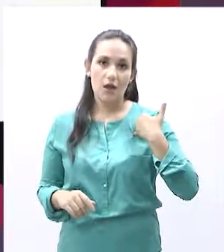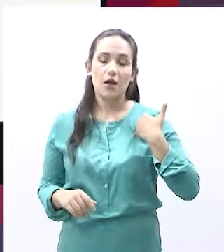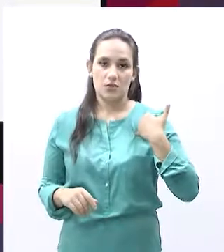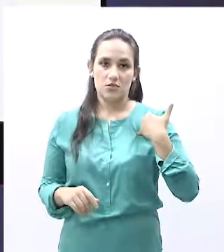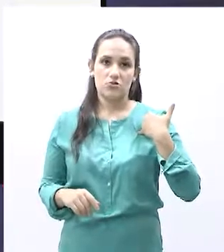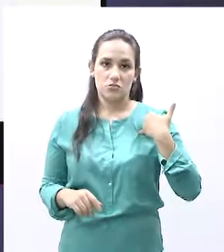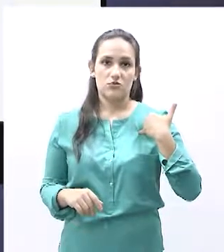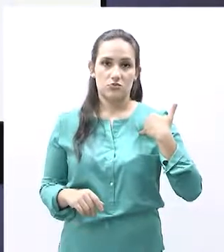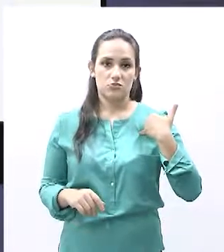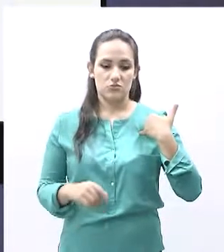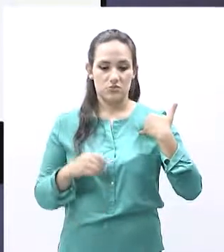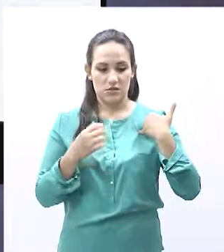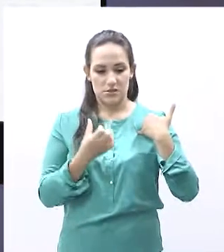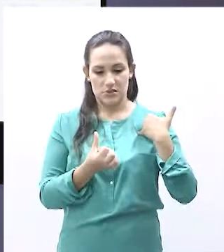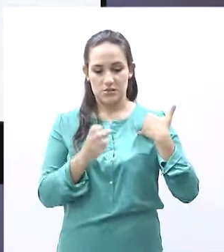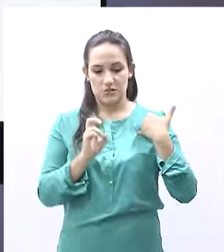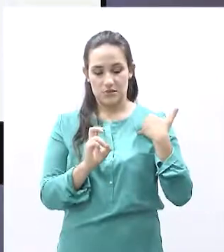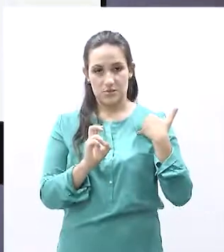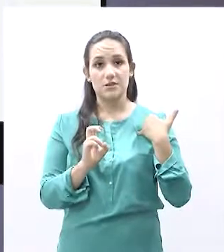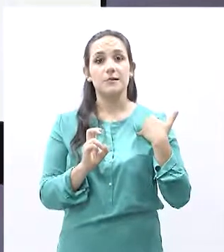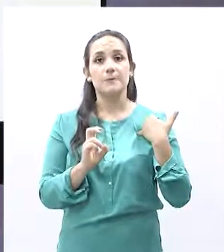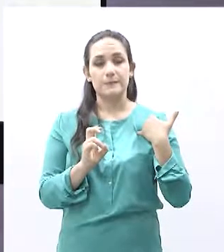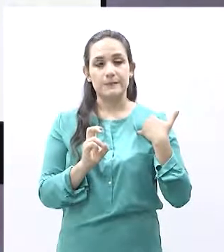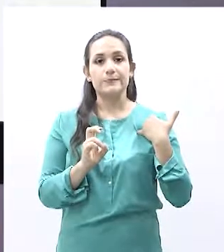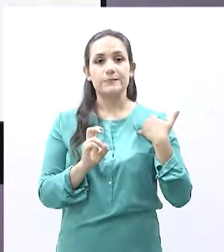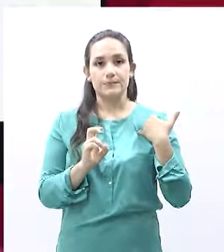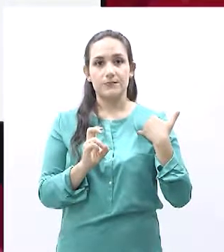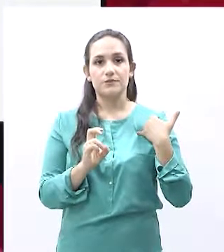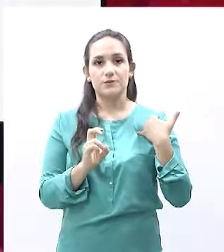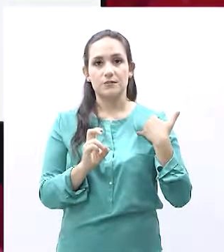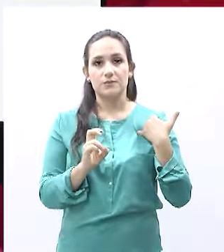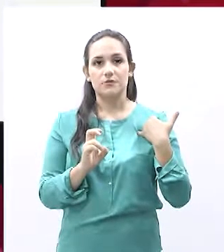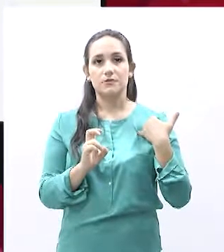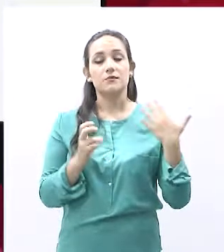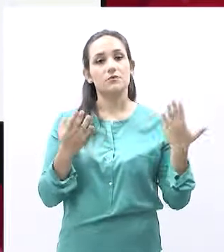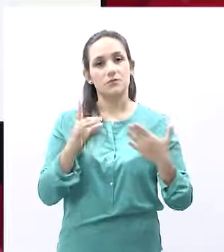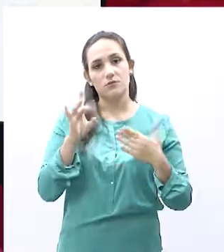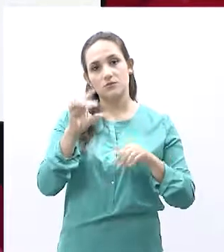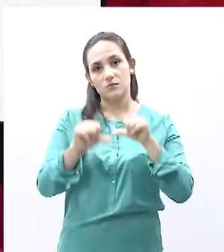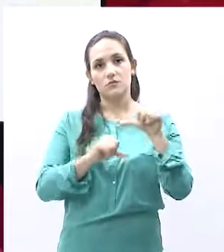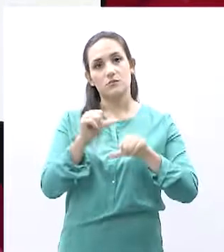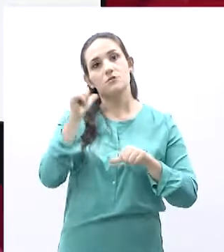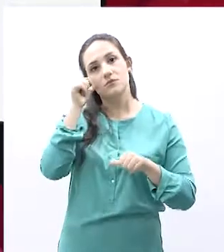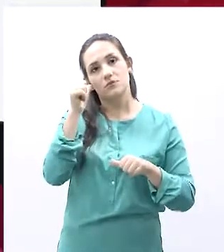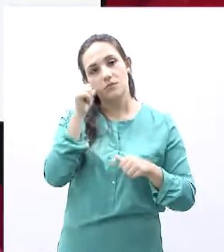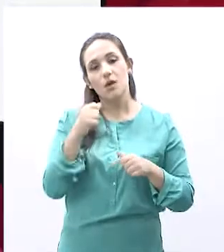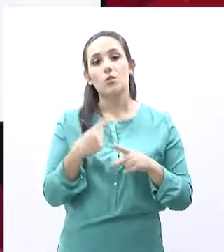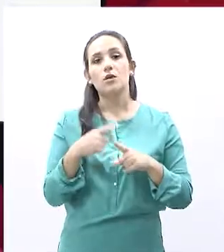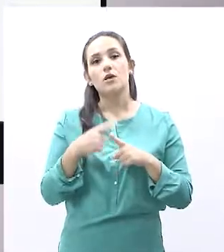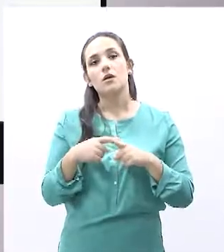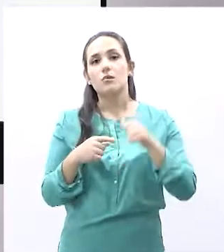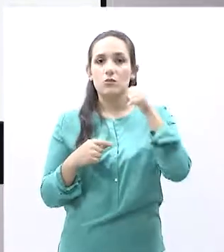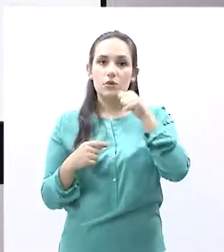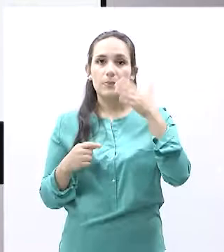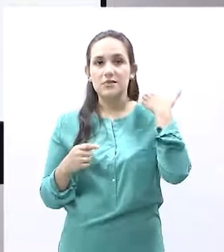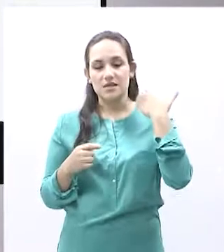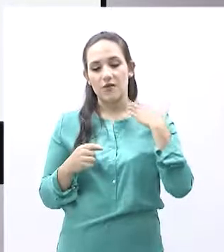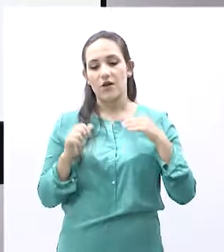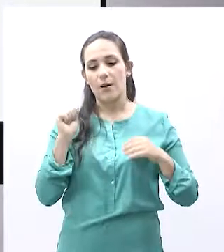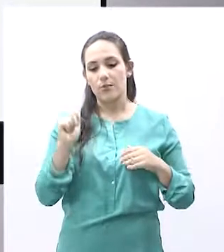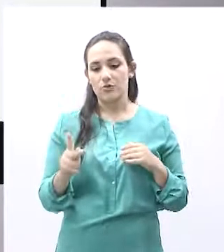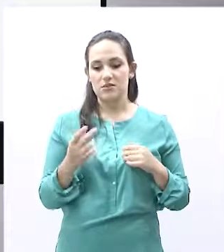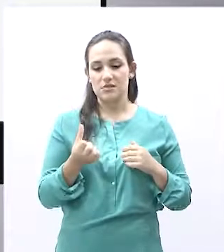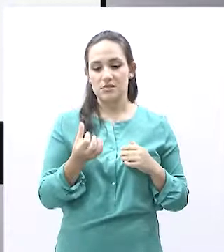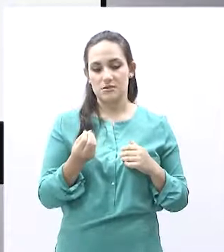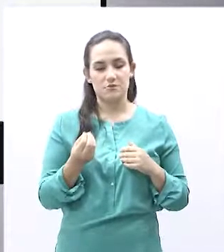de permanente de 65 anos de idade, essa regra só muda para a mulher, que antes se aposentava com 60 anos